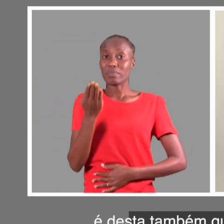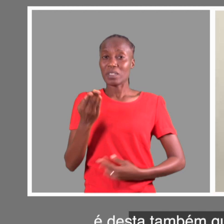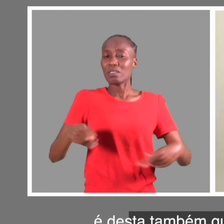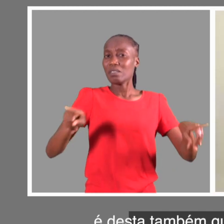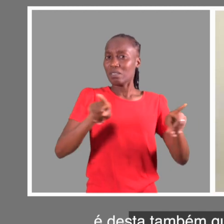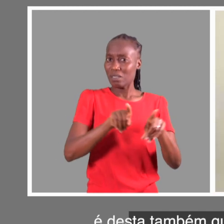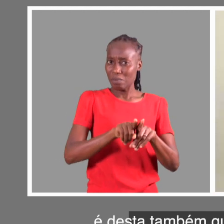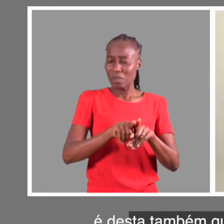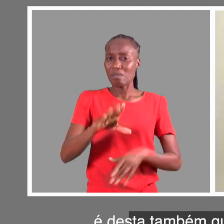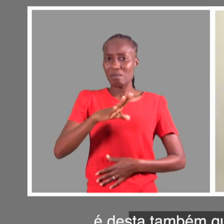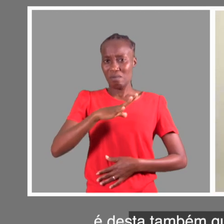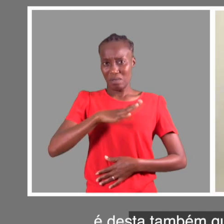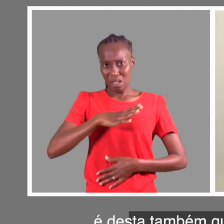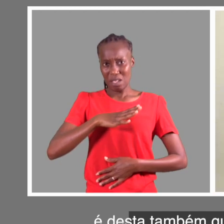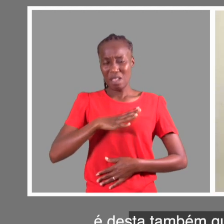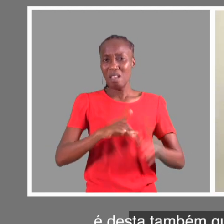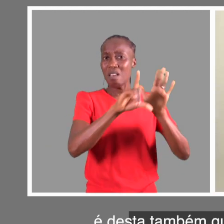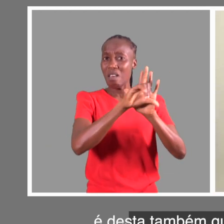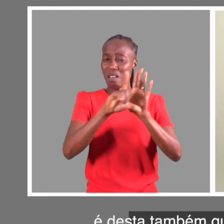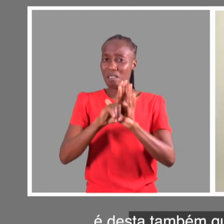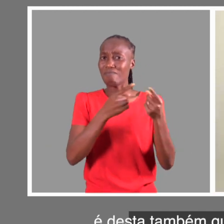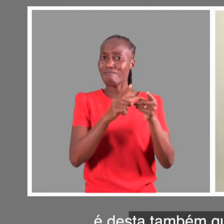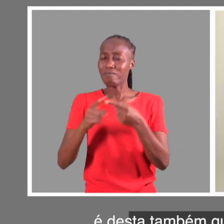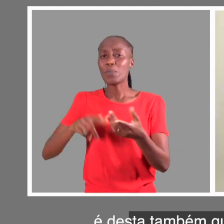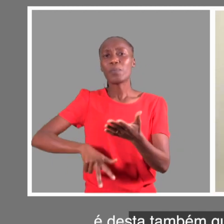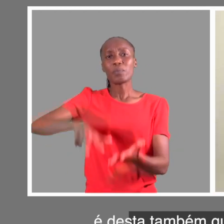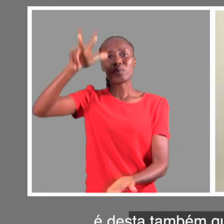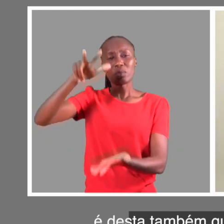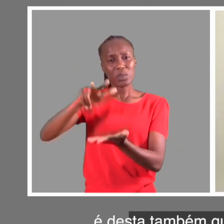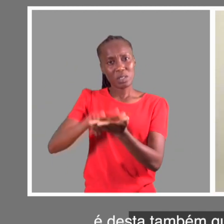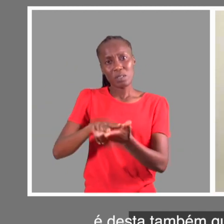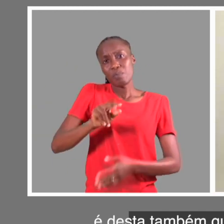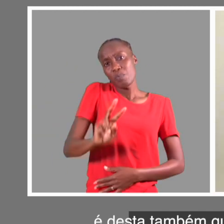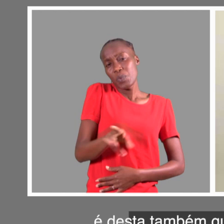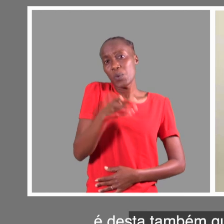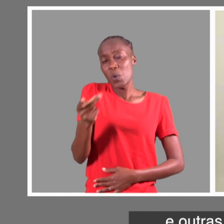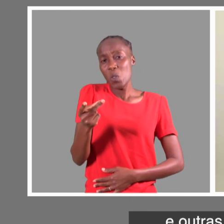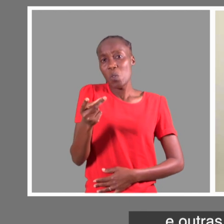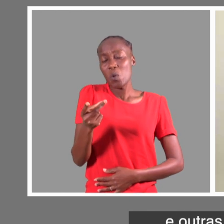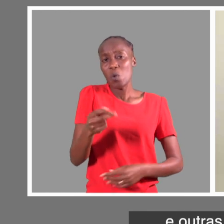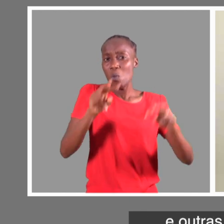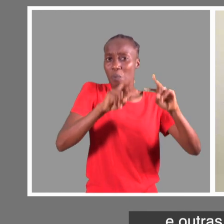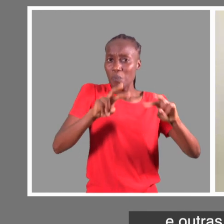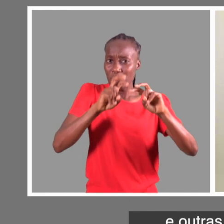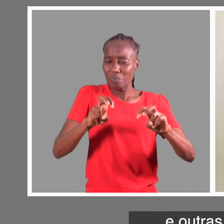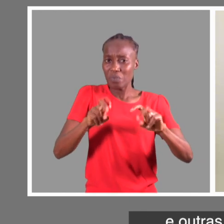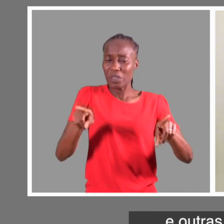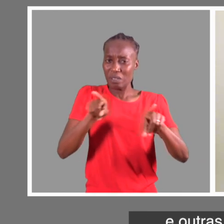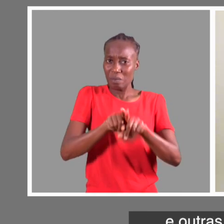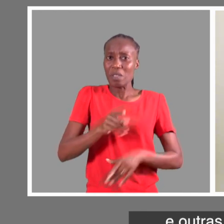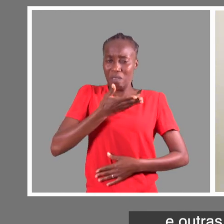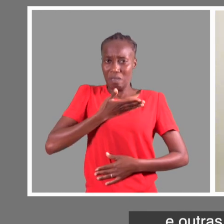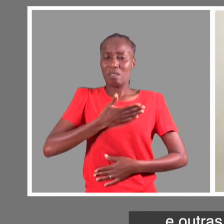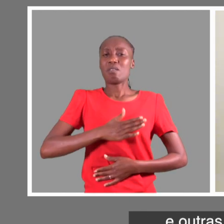é desta que também existem várias leis que são aprovadas e outras análises em